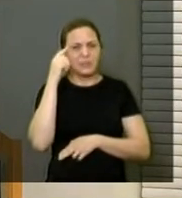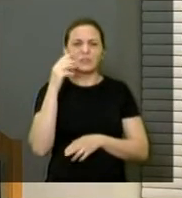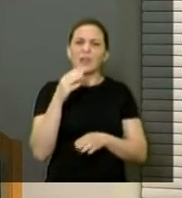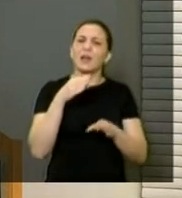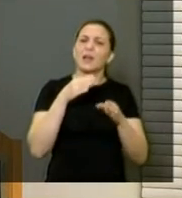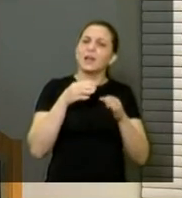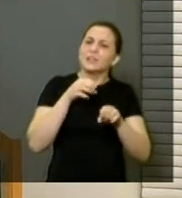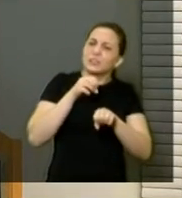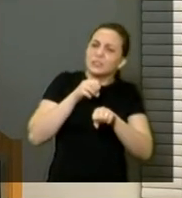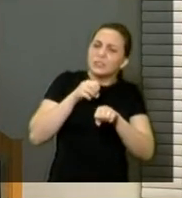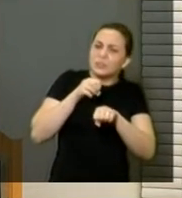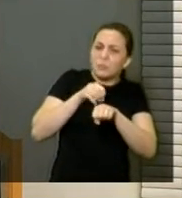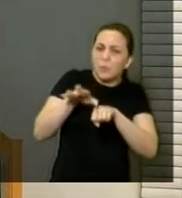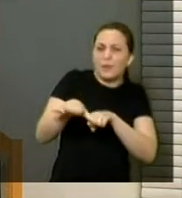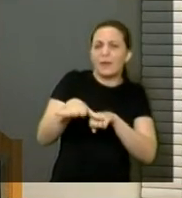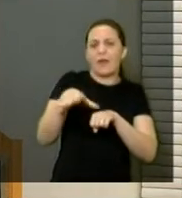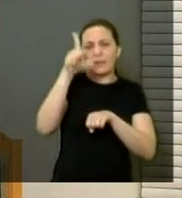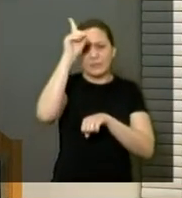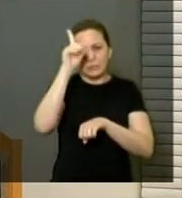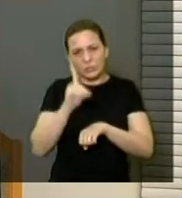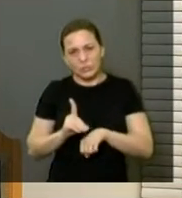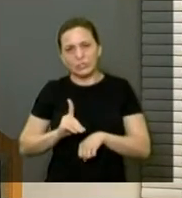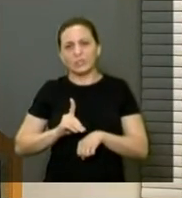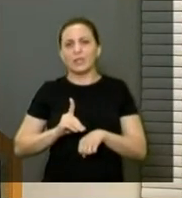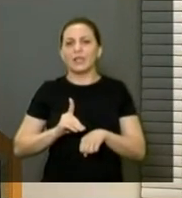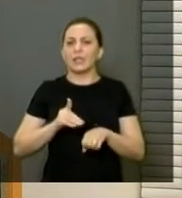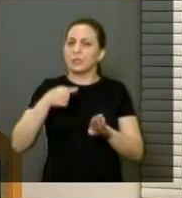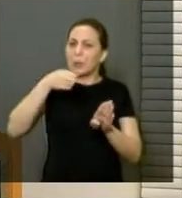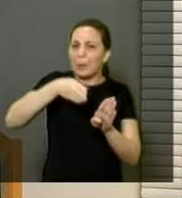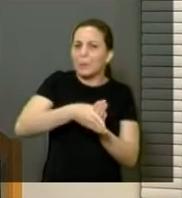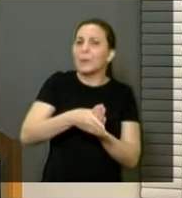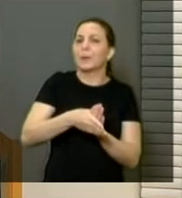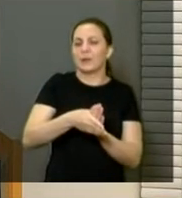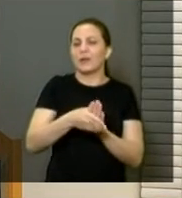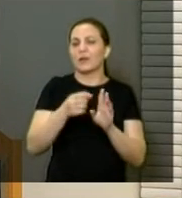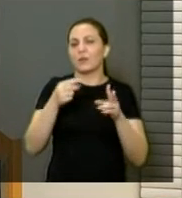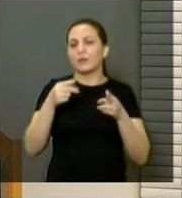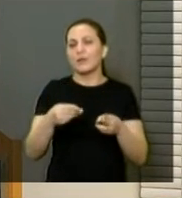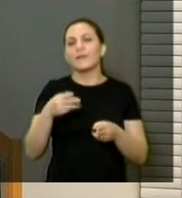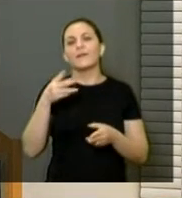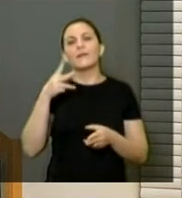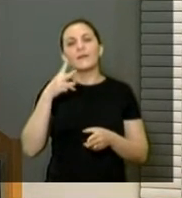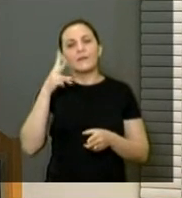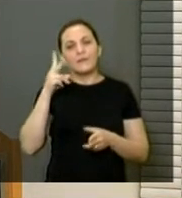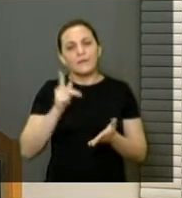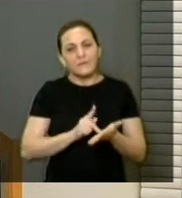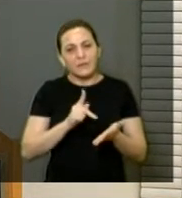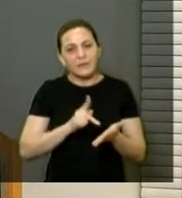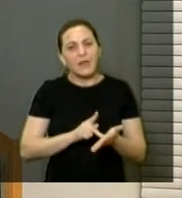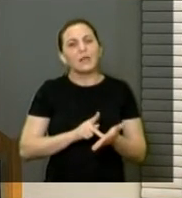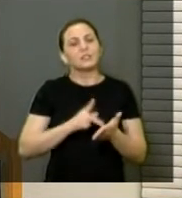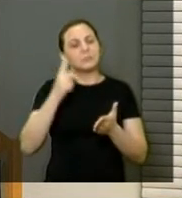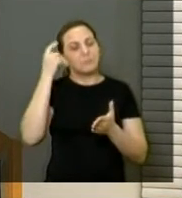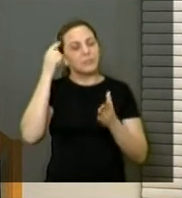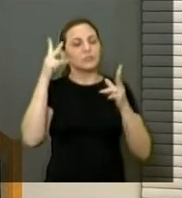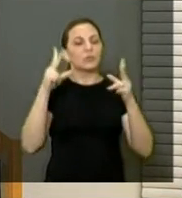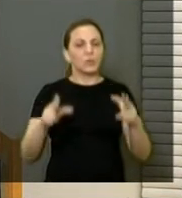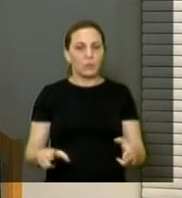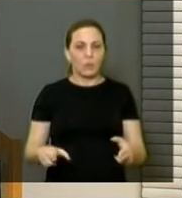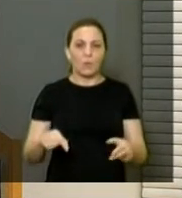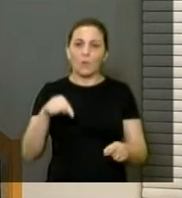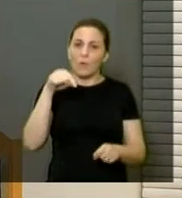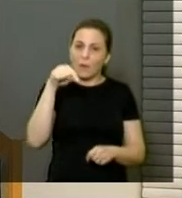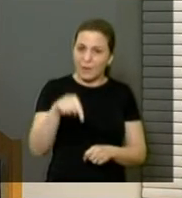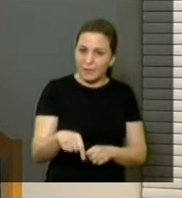é um direito pode falar fique à vontade a recíproca é verdadeira tô aqui pra passar